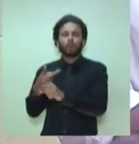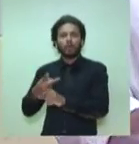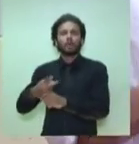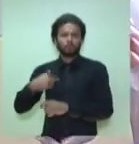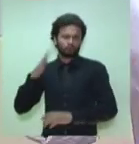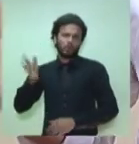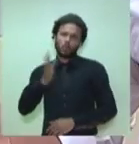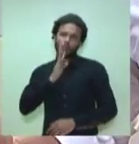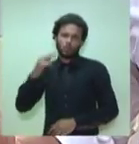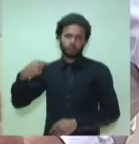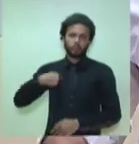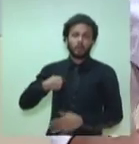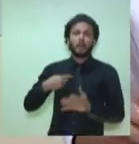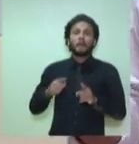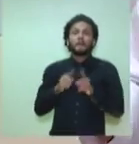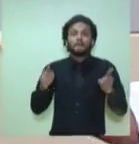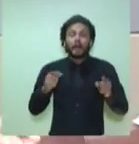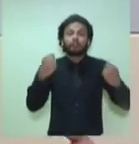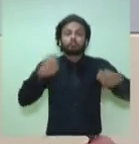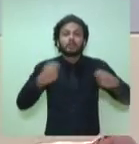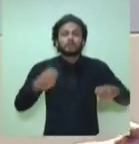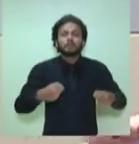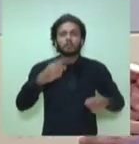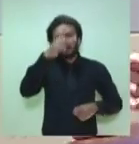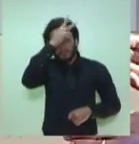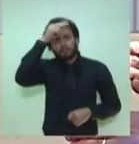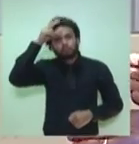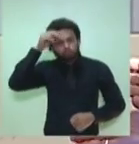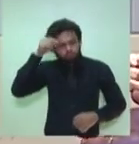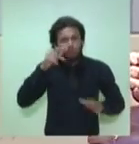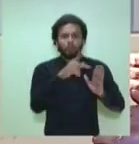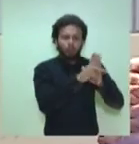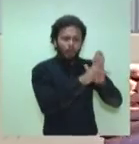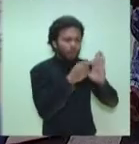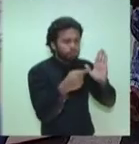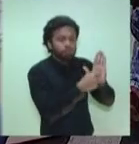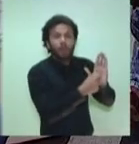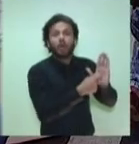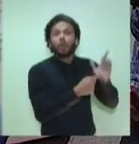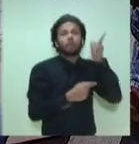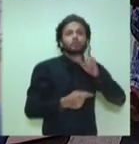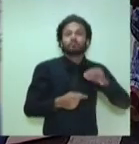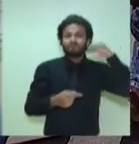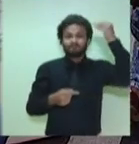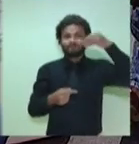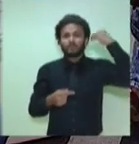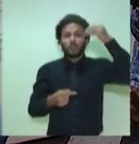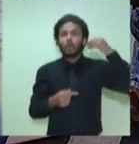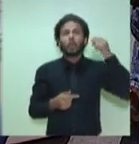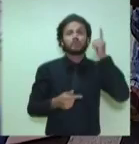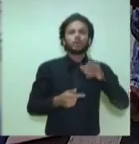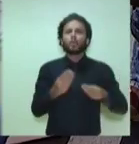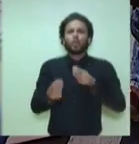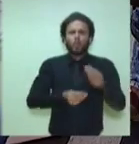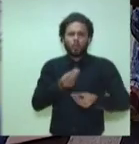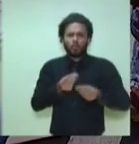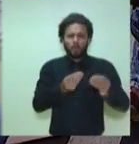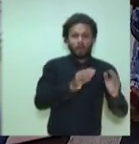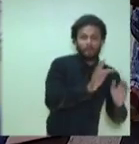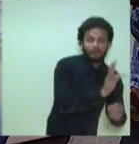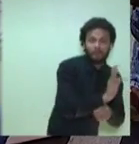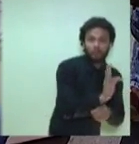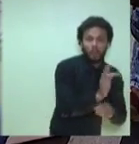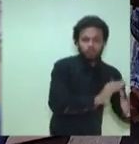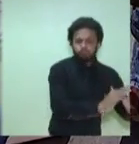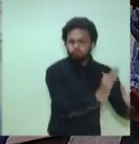que a prefeitura tenha um programa de estágio cada vez mais amplo para garantir que a experiência seja adquirida no decorrer do curso